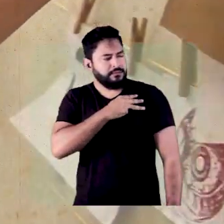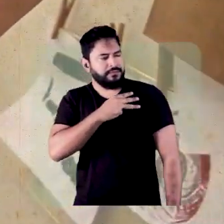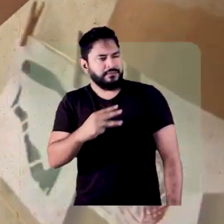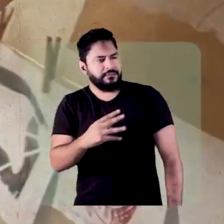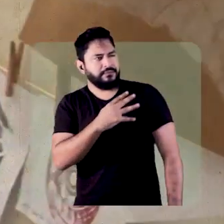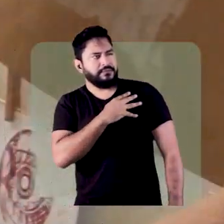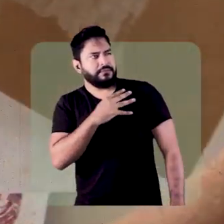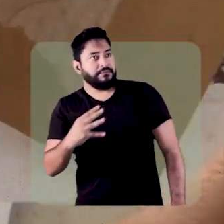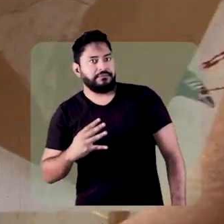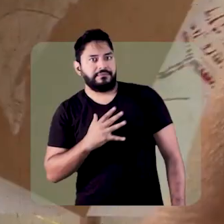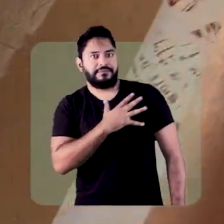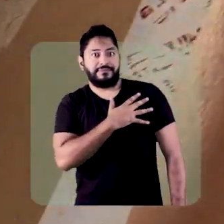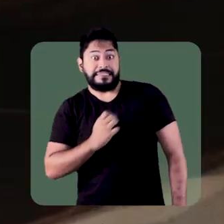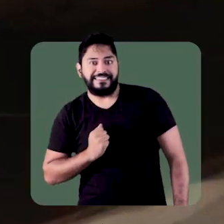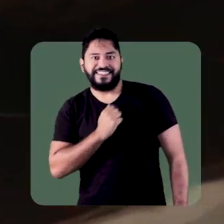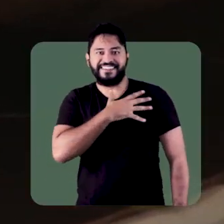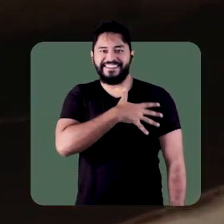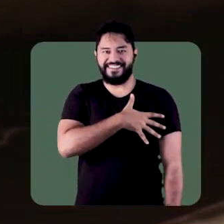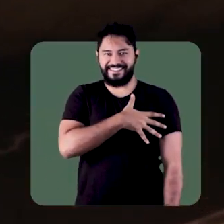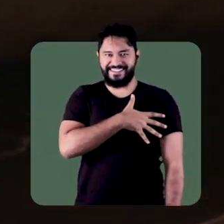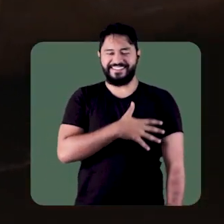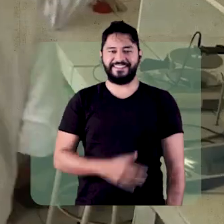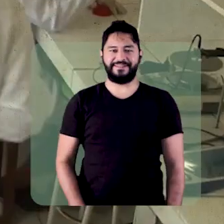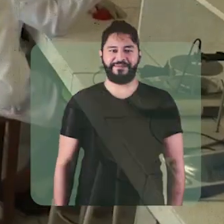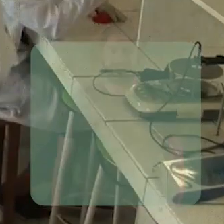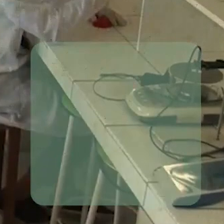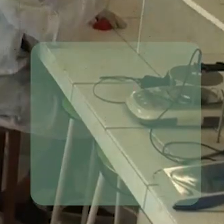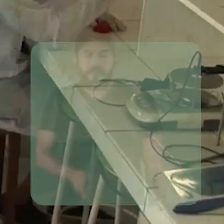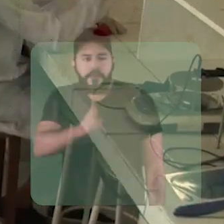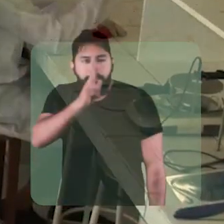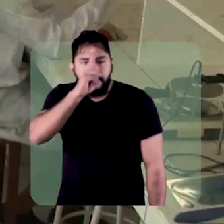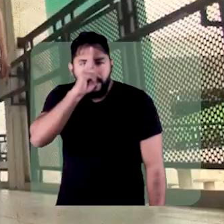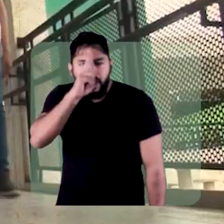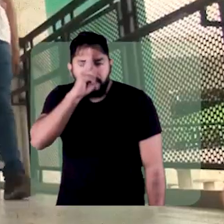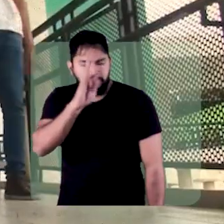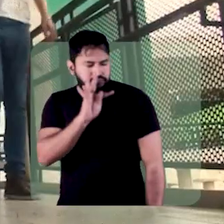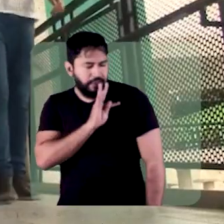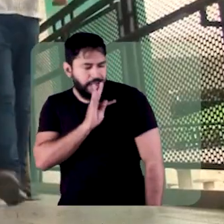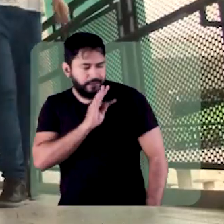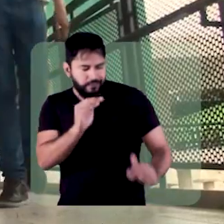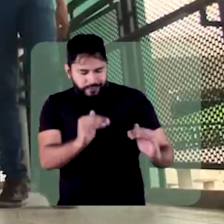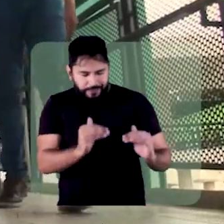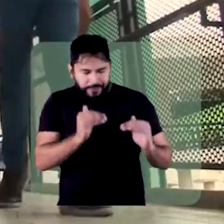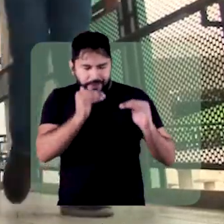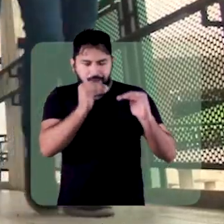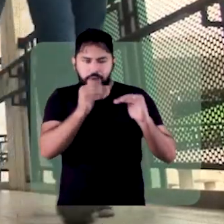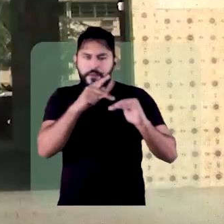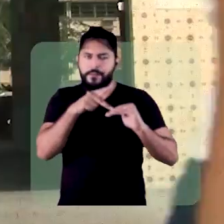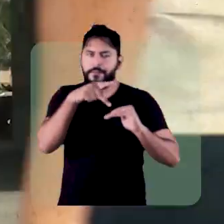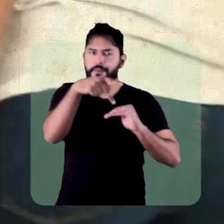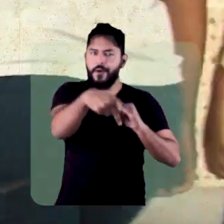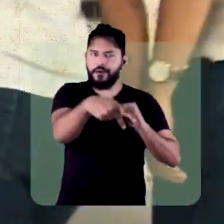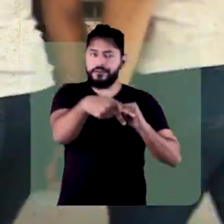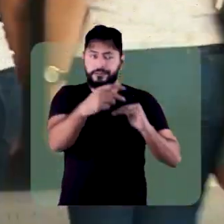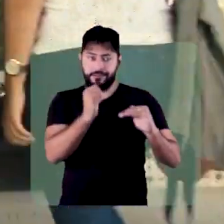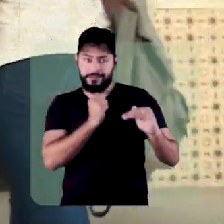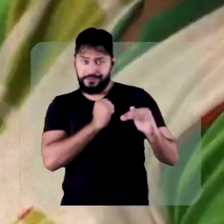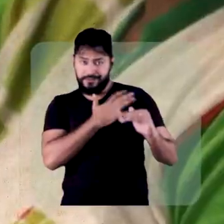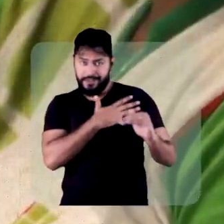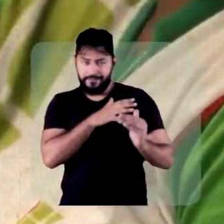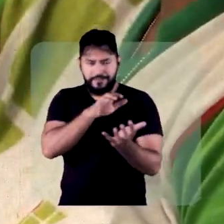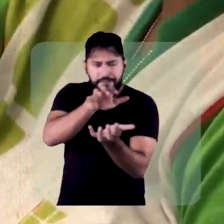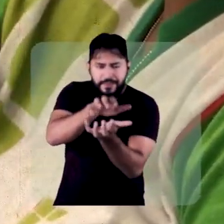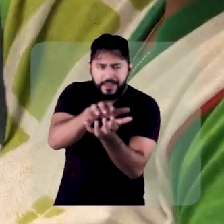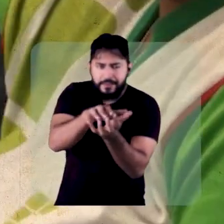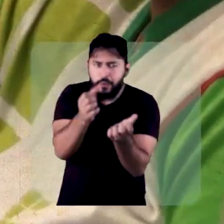várias nomenclaturas teve a sua trajetória. Médio, técnico, superior, também pós-graduação,